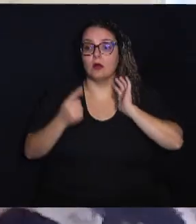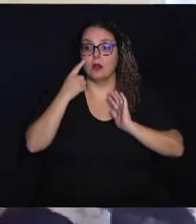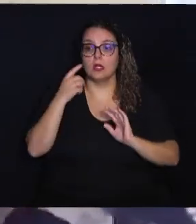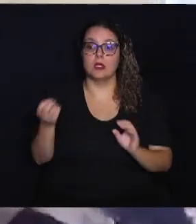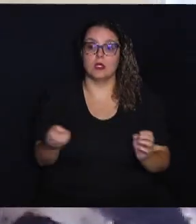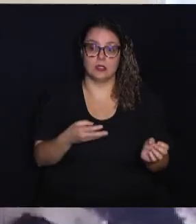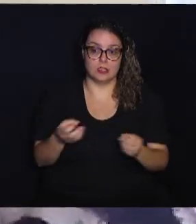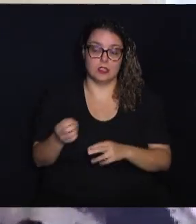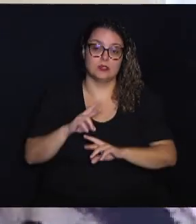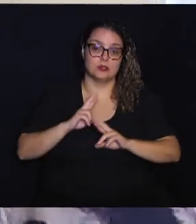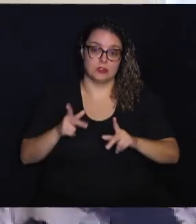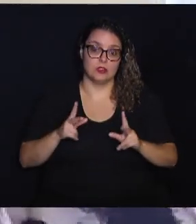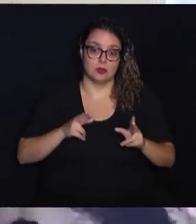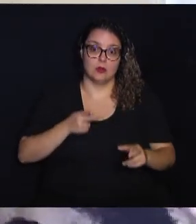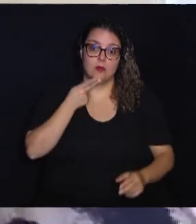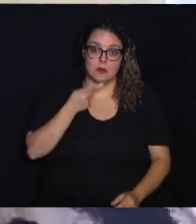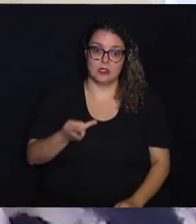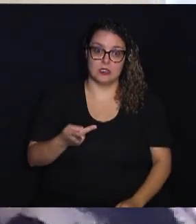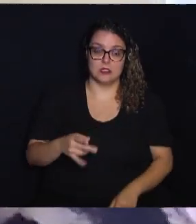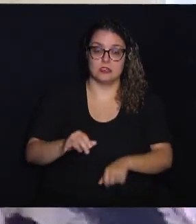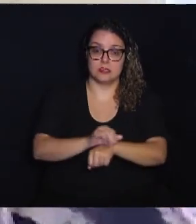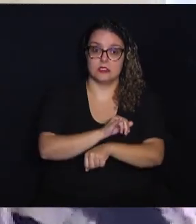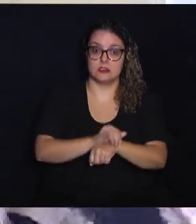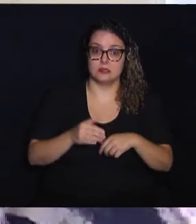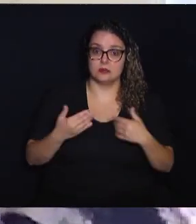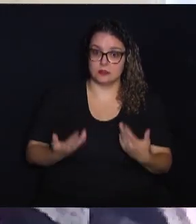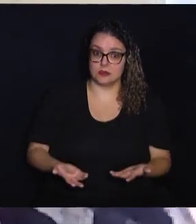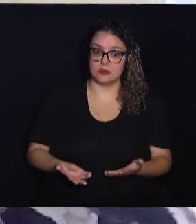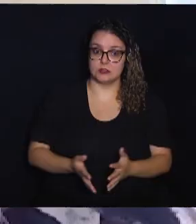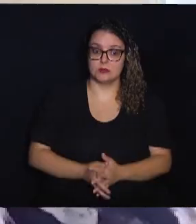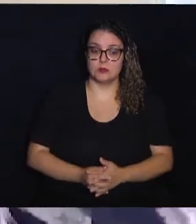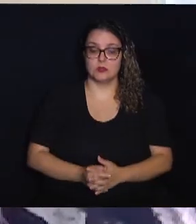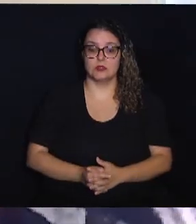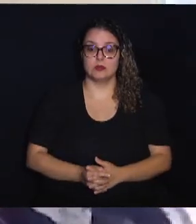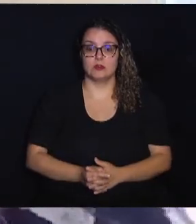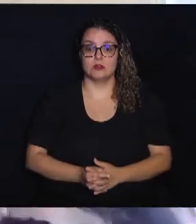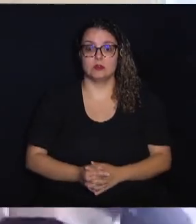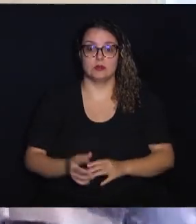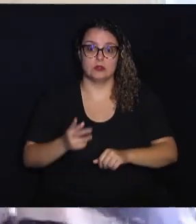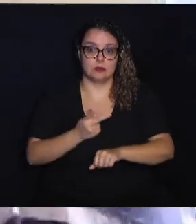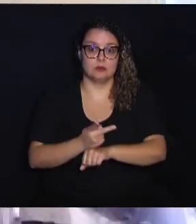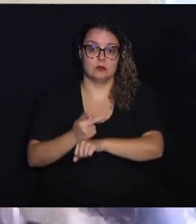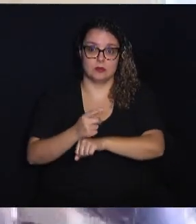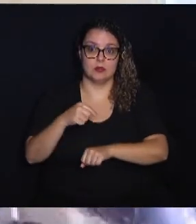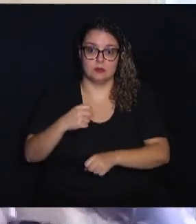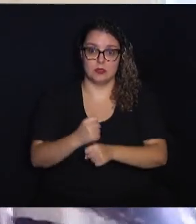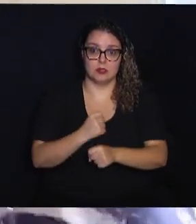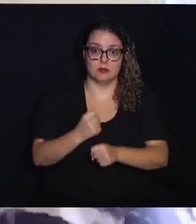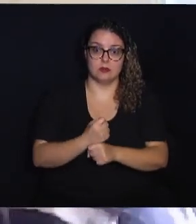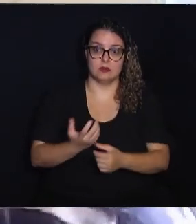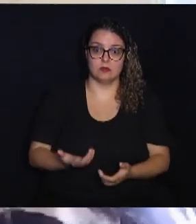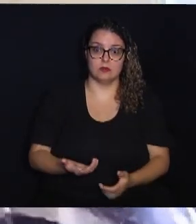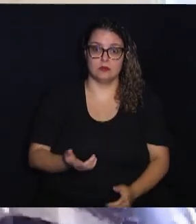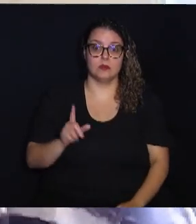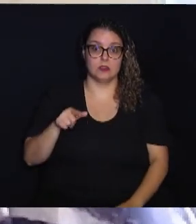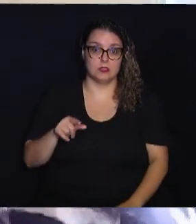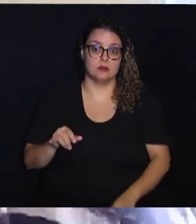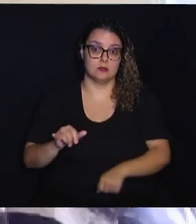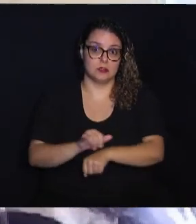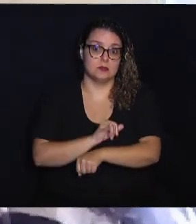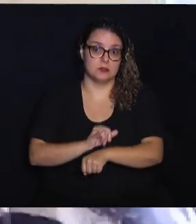Olha, é bastante inovador, né? Então, como eu te falei, essas ferramentas elas foram premiadas esse ano, então são